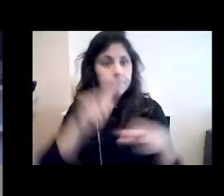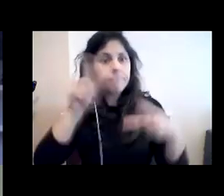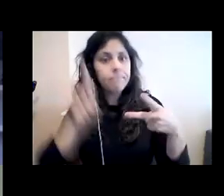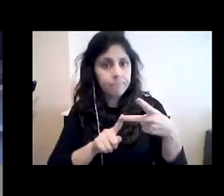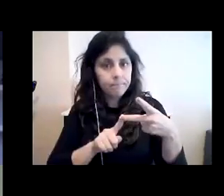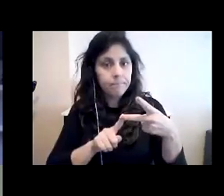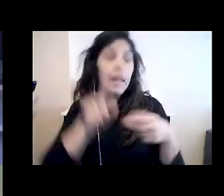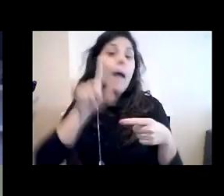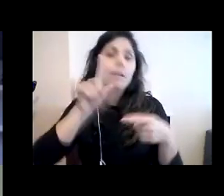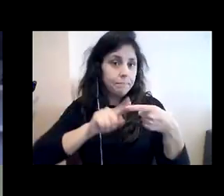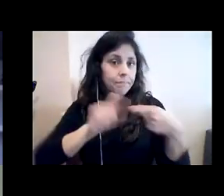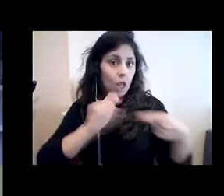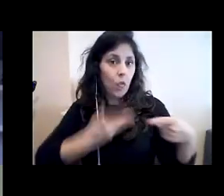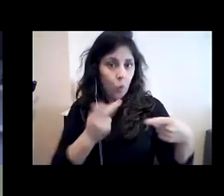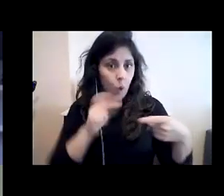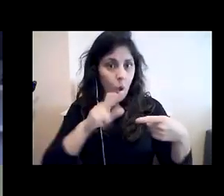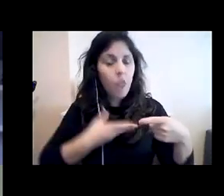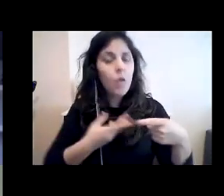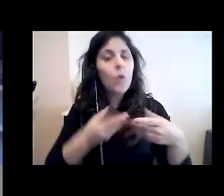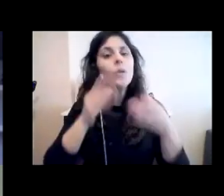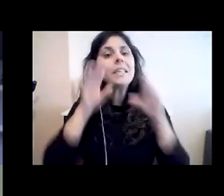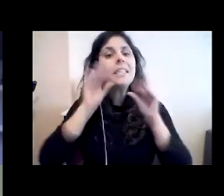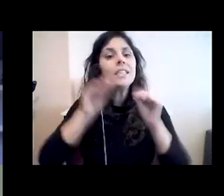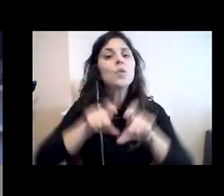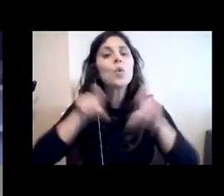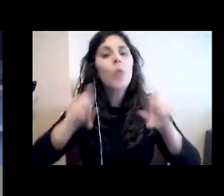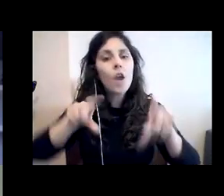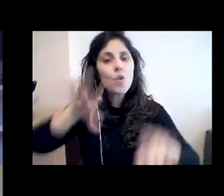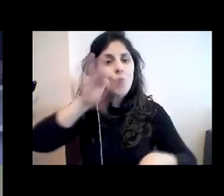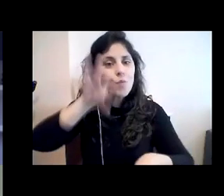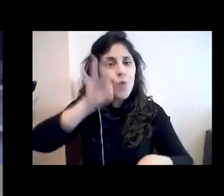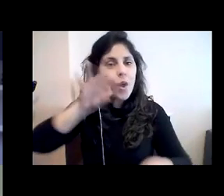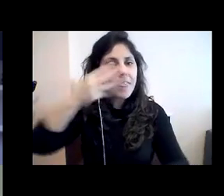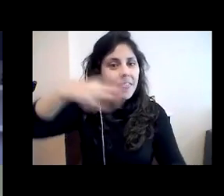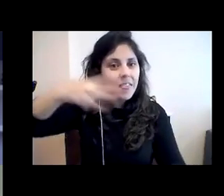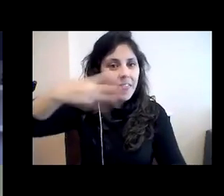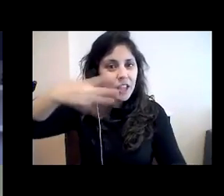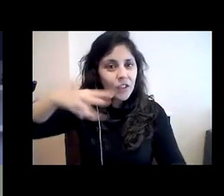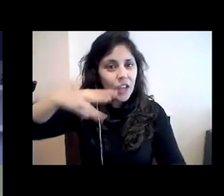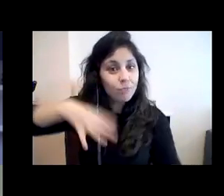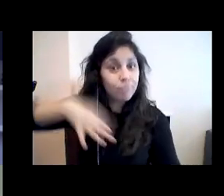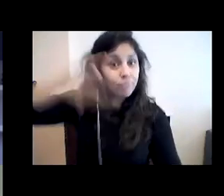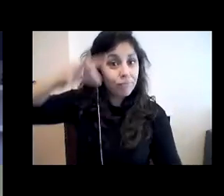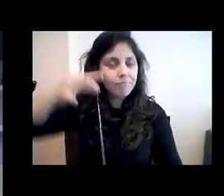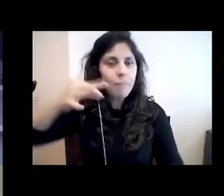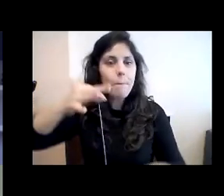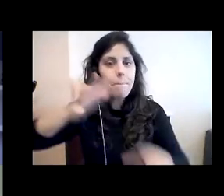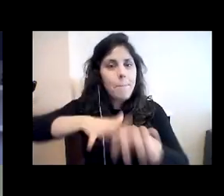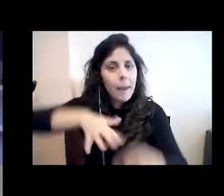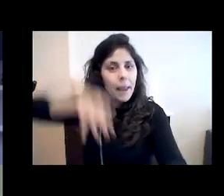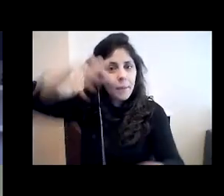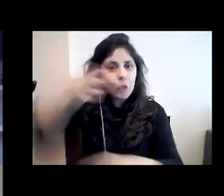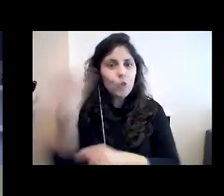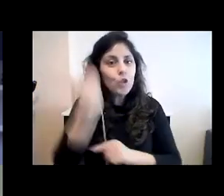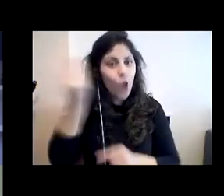enquanto estudante do ensino secundário, foi eleito por 3 vezes para a Sessão Nacional do Parlamento dos Jovens pelo Círculo Eleitoral